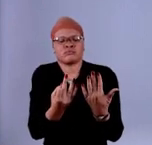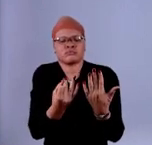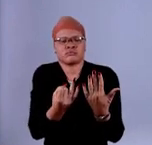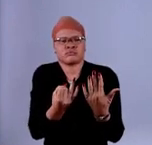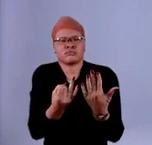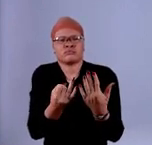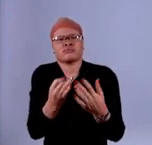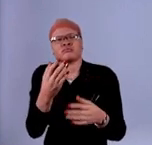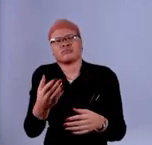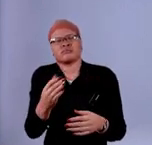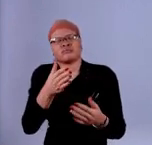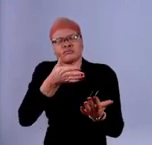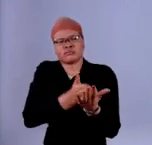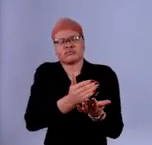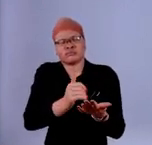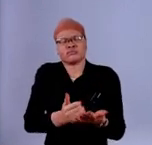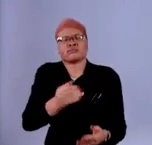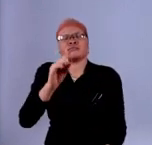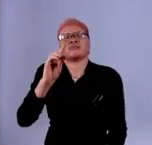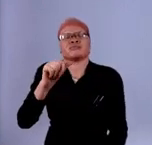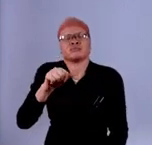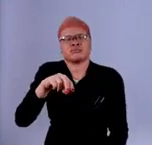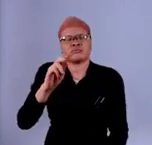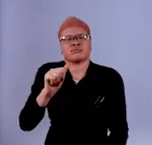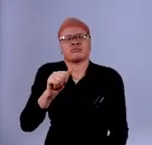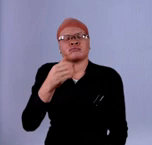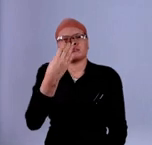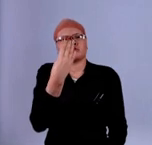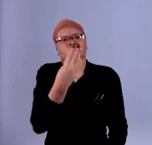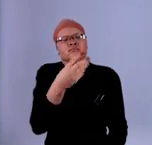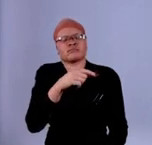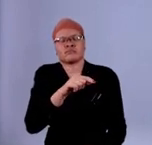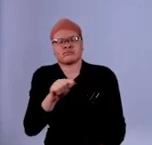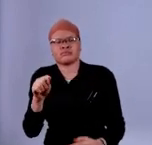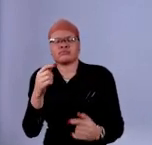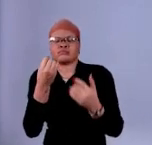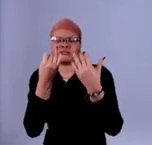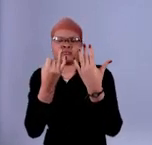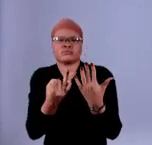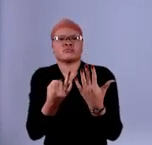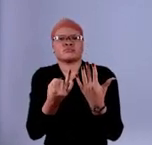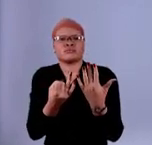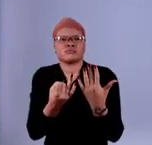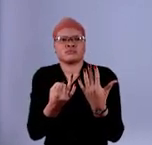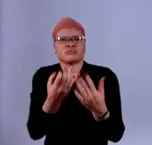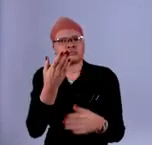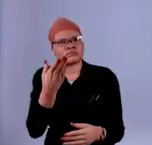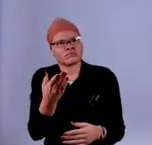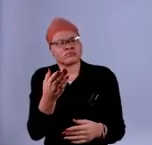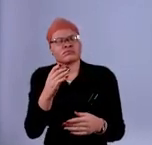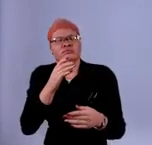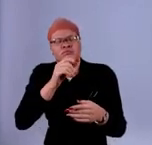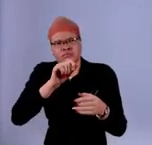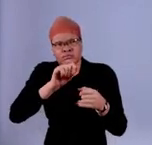bolo do é este corresponde a 4 sobre 7 bom Então temos que